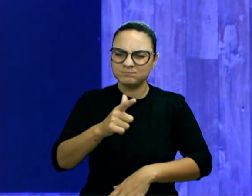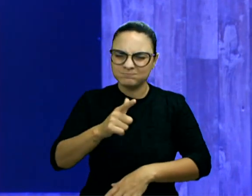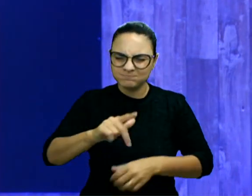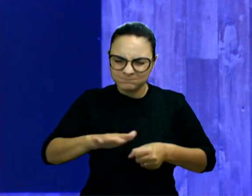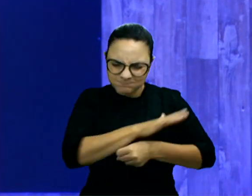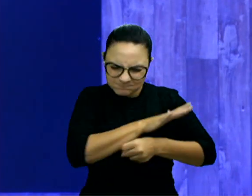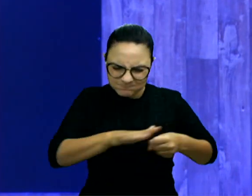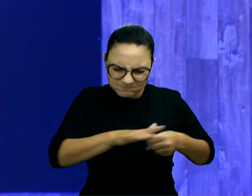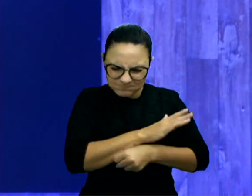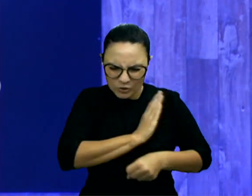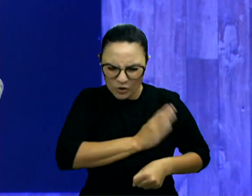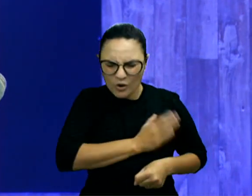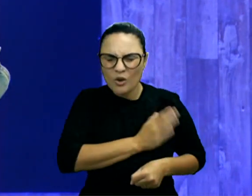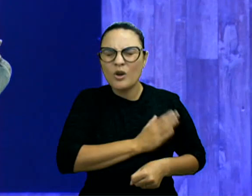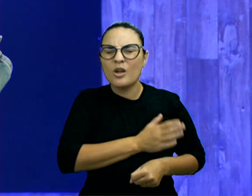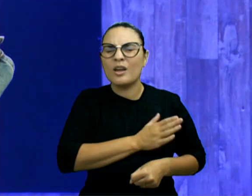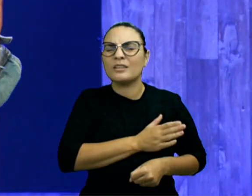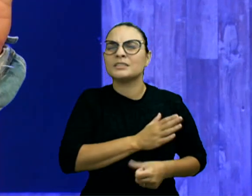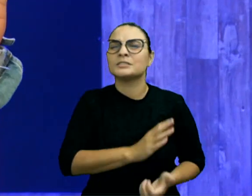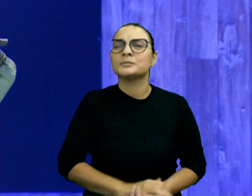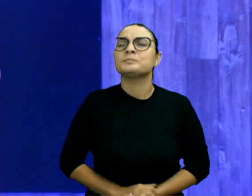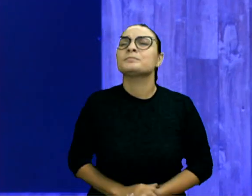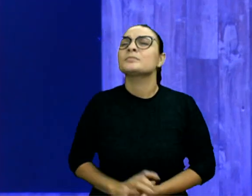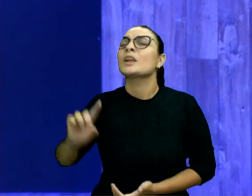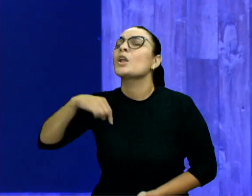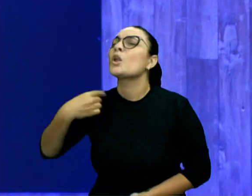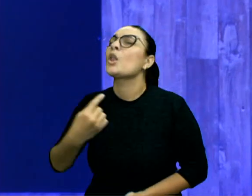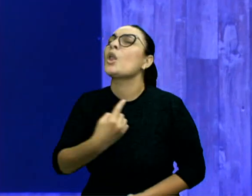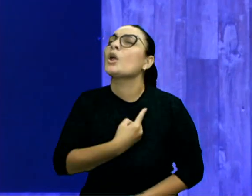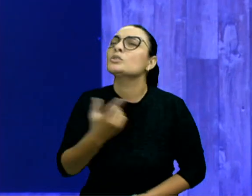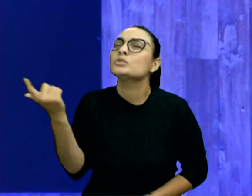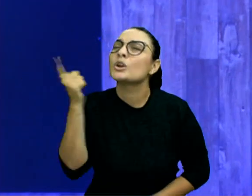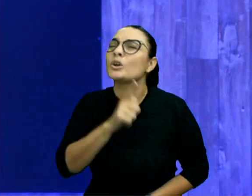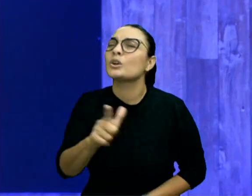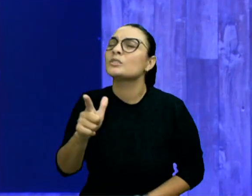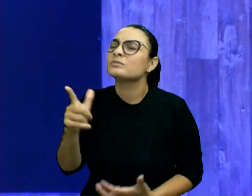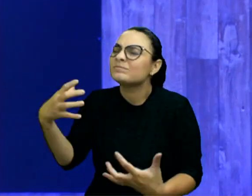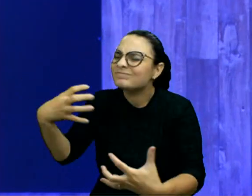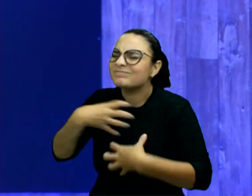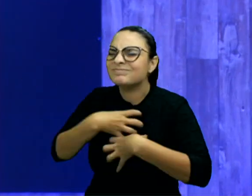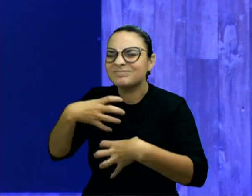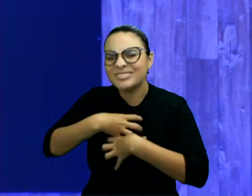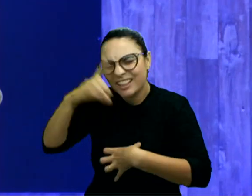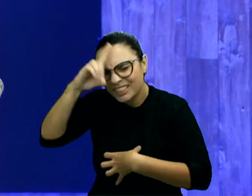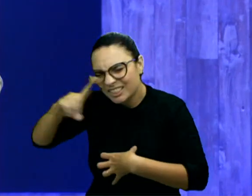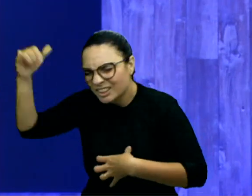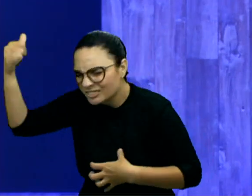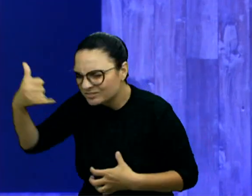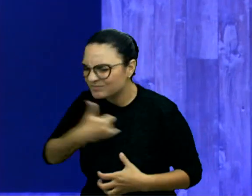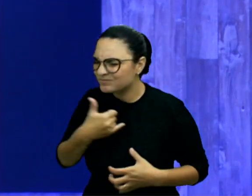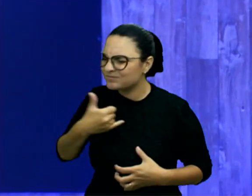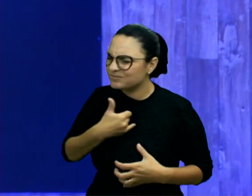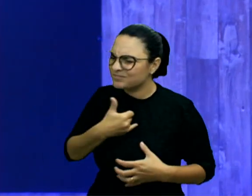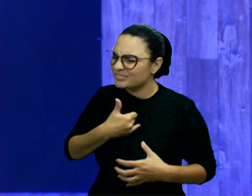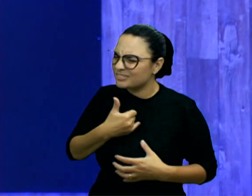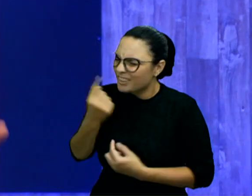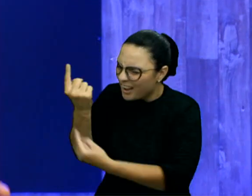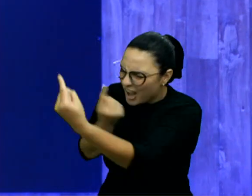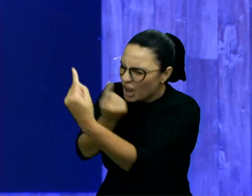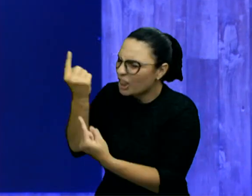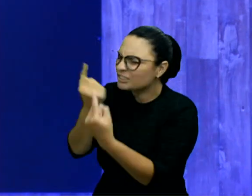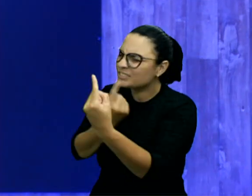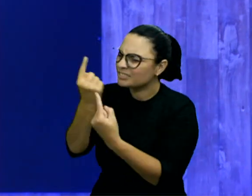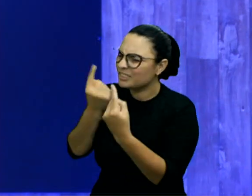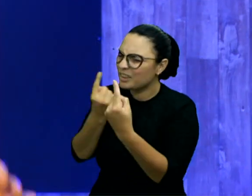Jesus. Pai, que nós possamos ter um choque de realidade contigo e viver em intimidade e